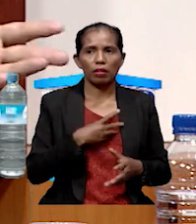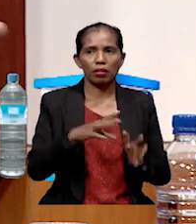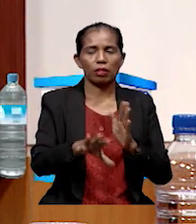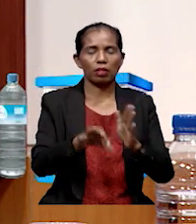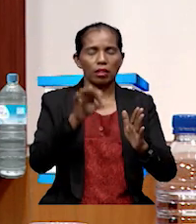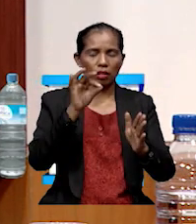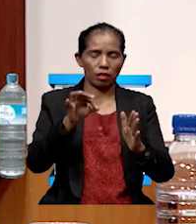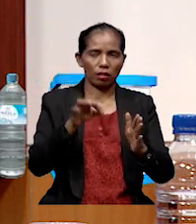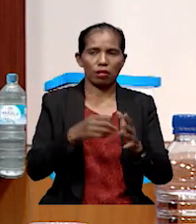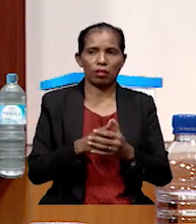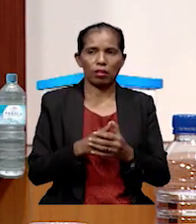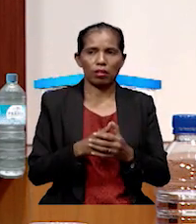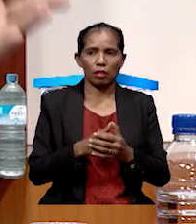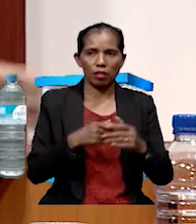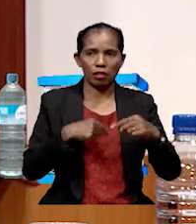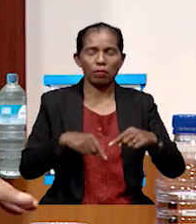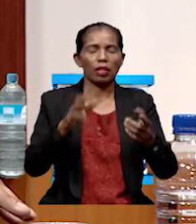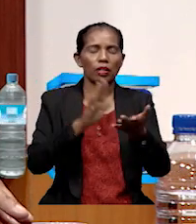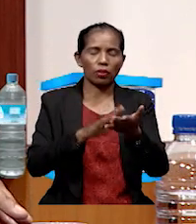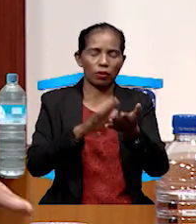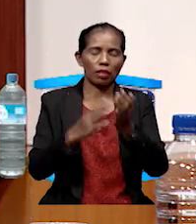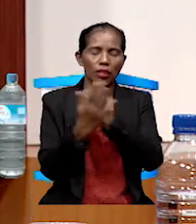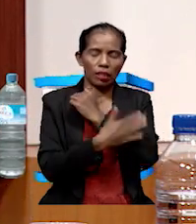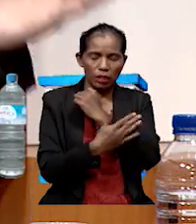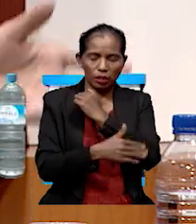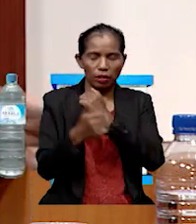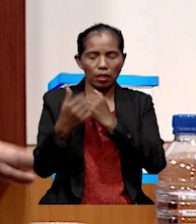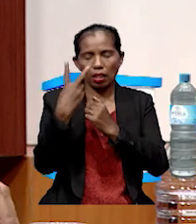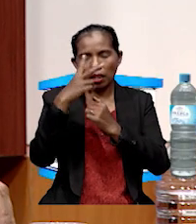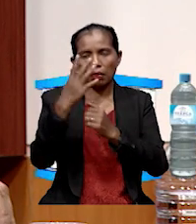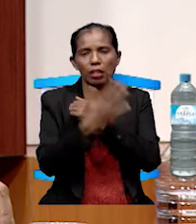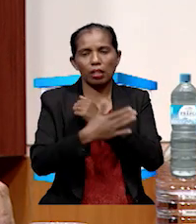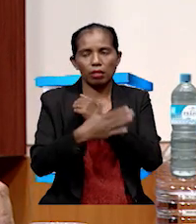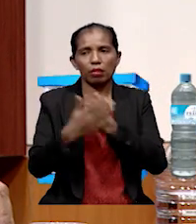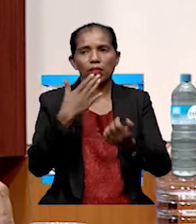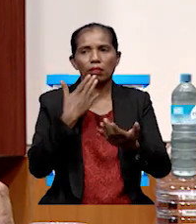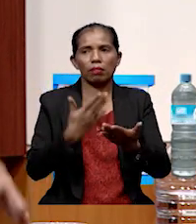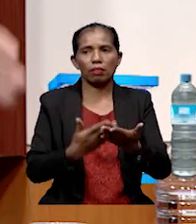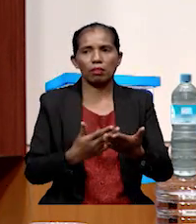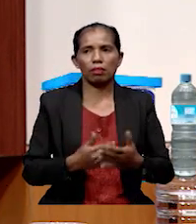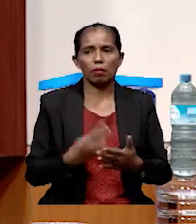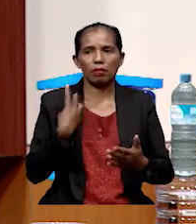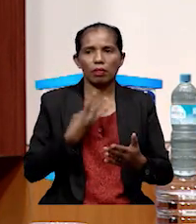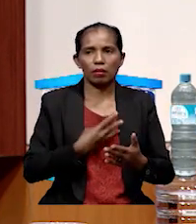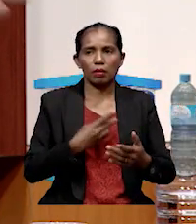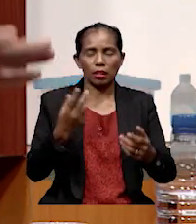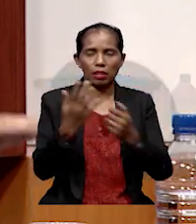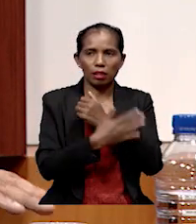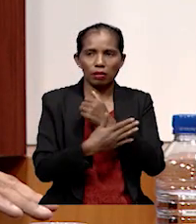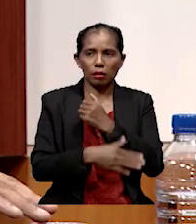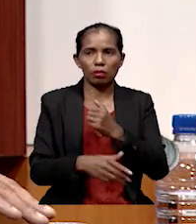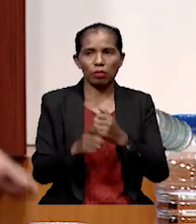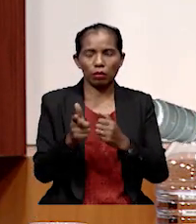privilégio, e tá ba escola remenerai, remenerai avançado, e. E também tem rain depois de 20